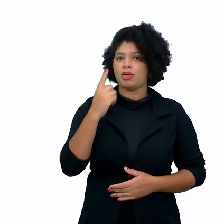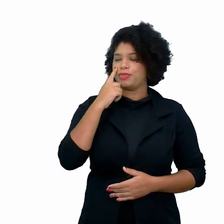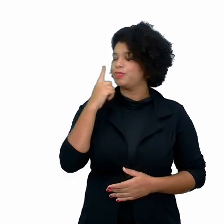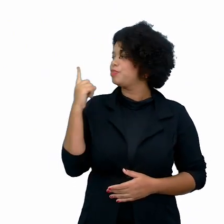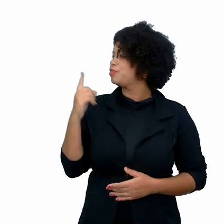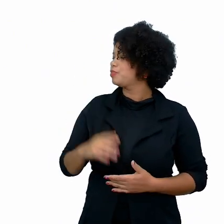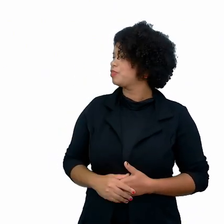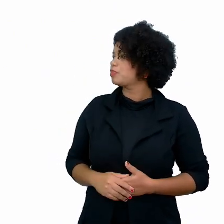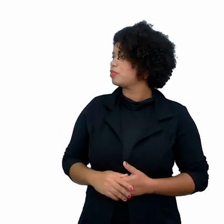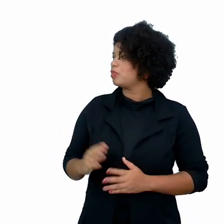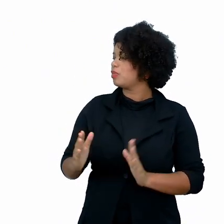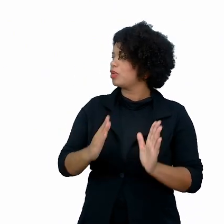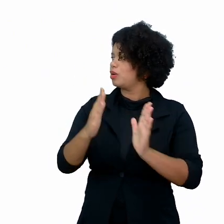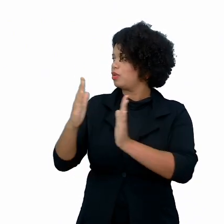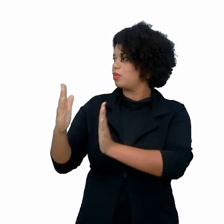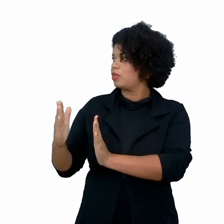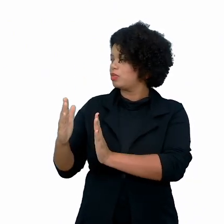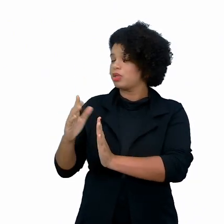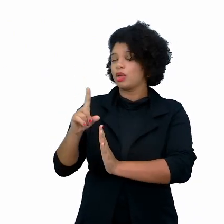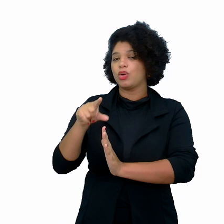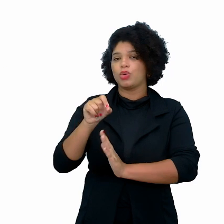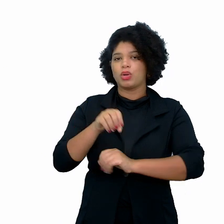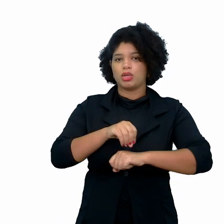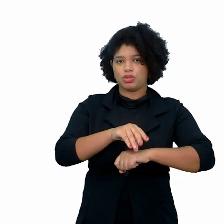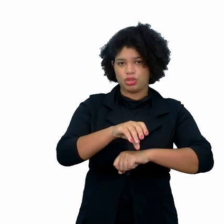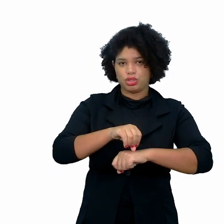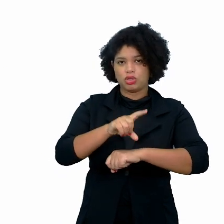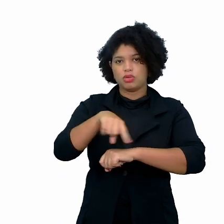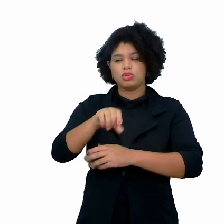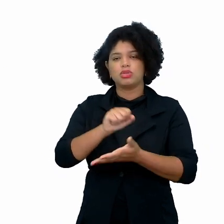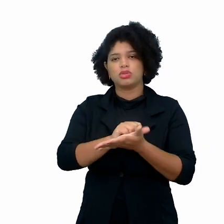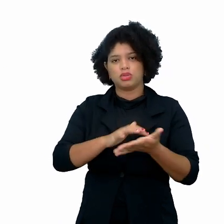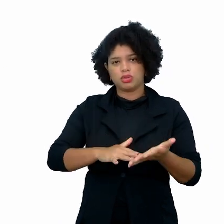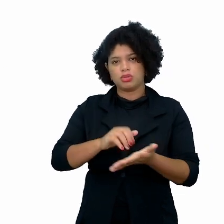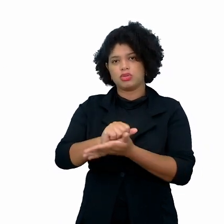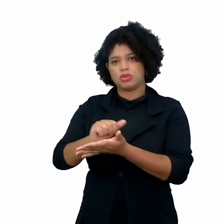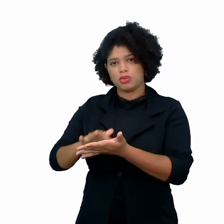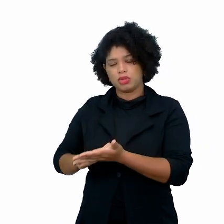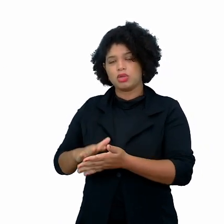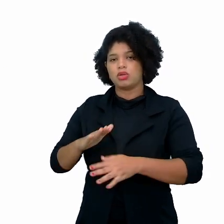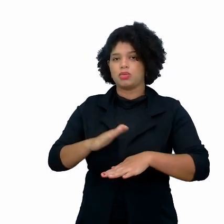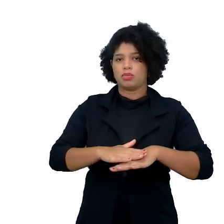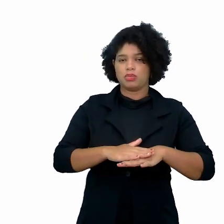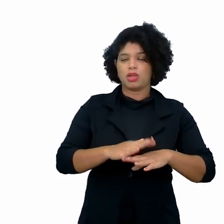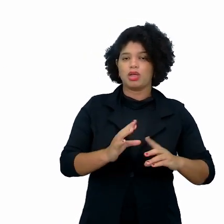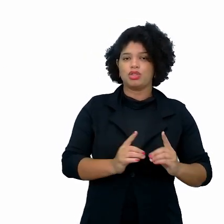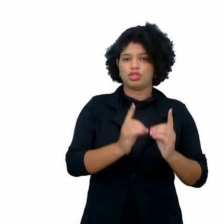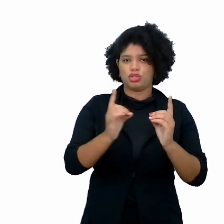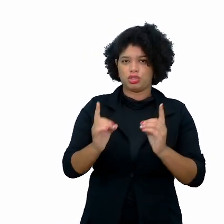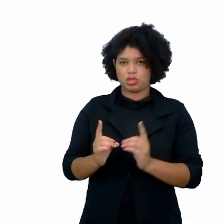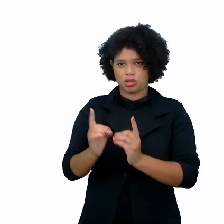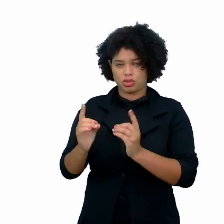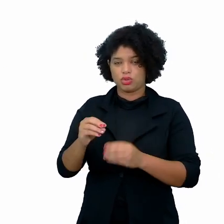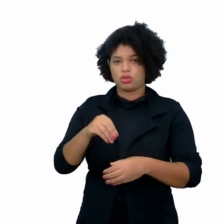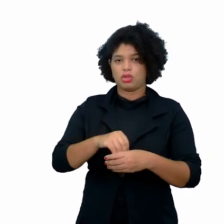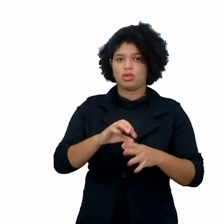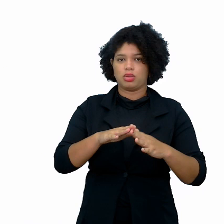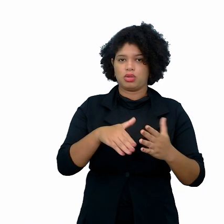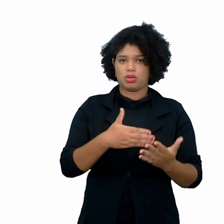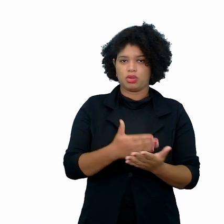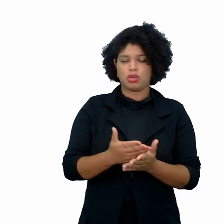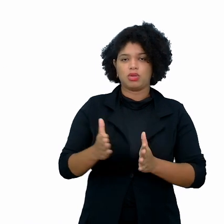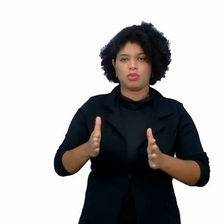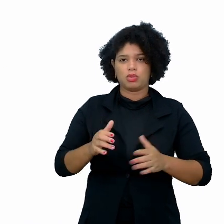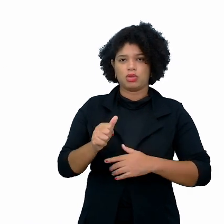momento, então, nós vamos sugerir algumas atividades para o trabalho didático na escola durante a TPC.